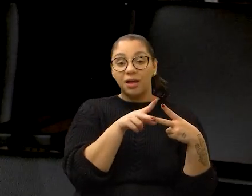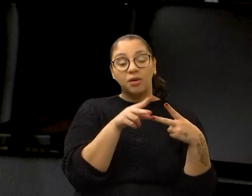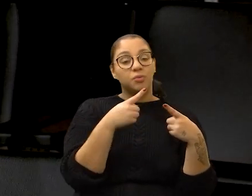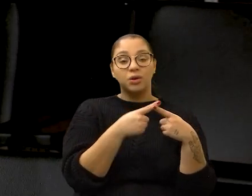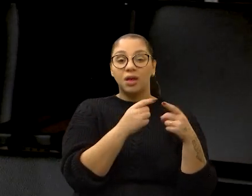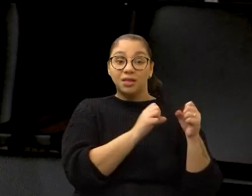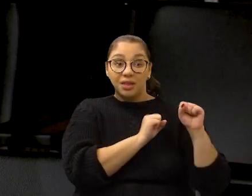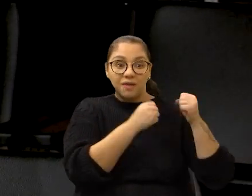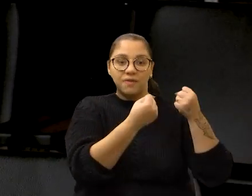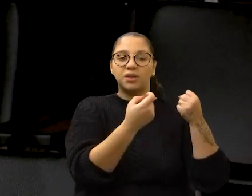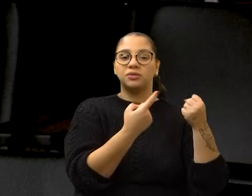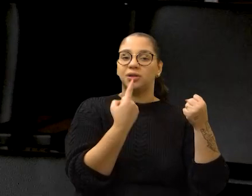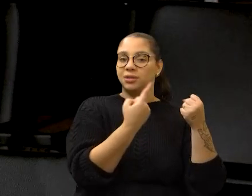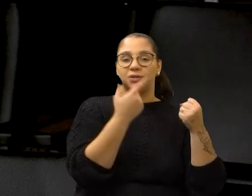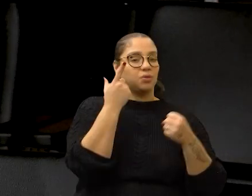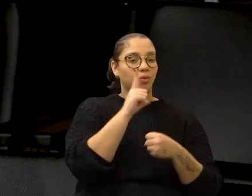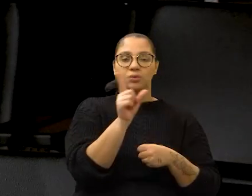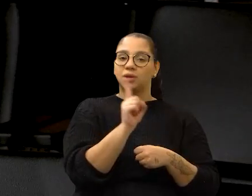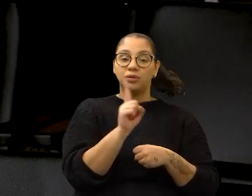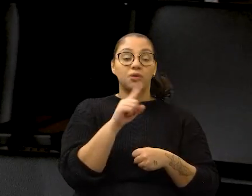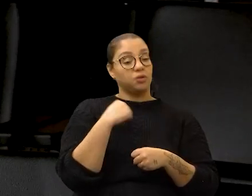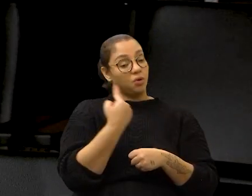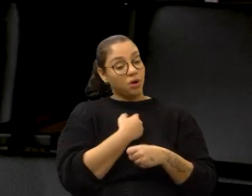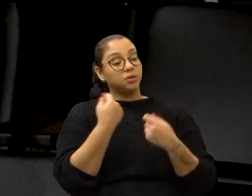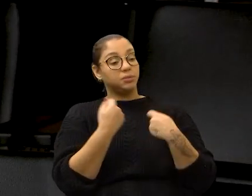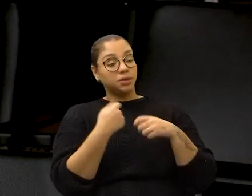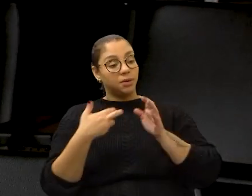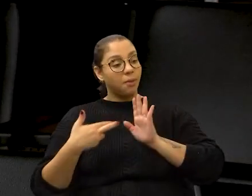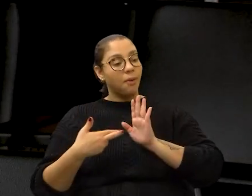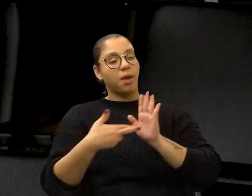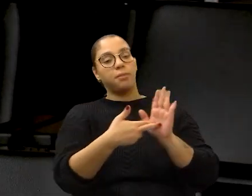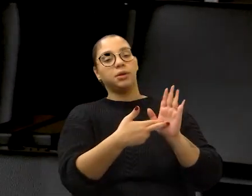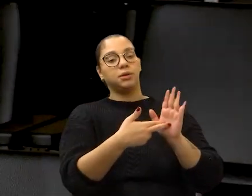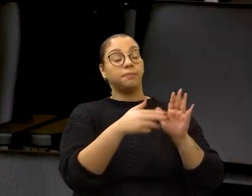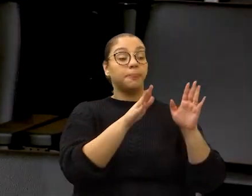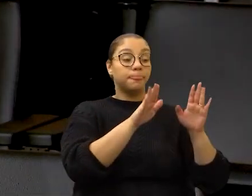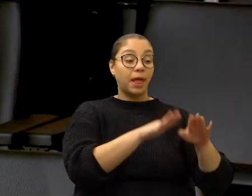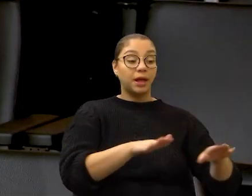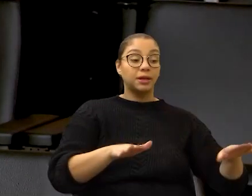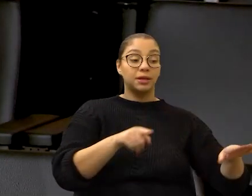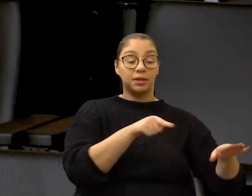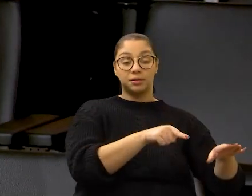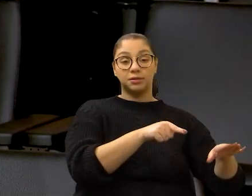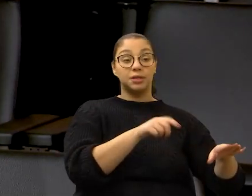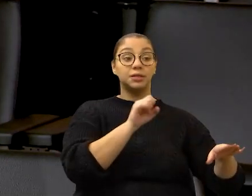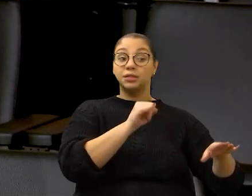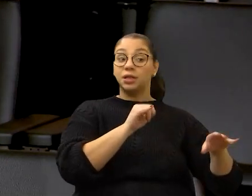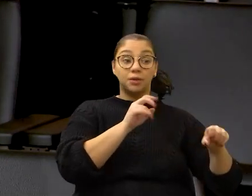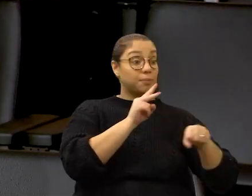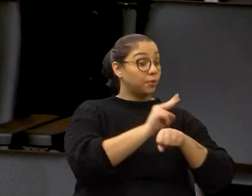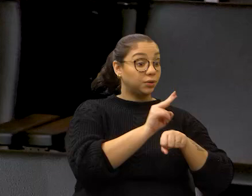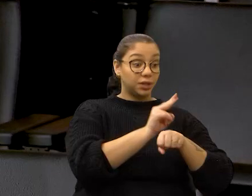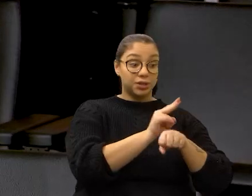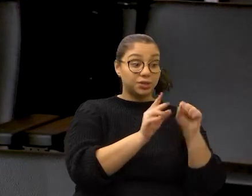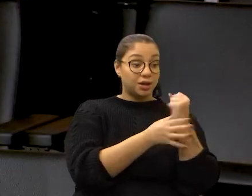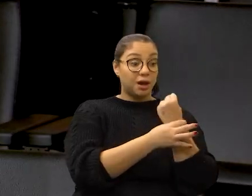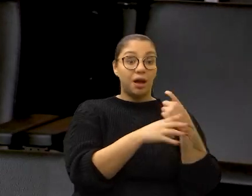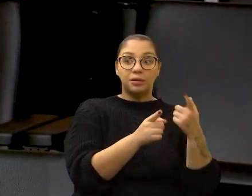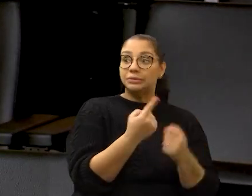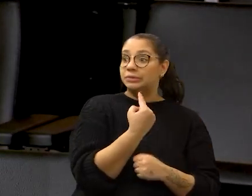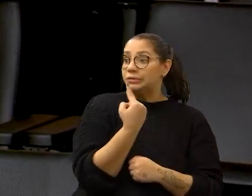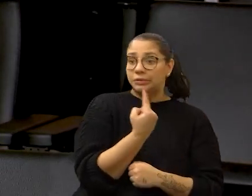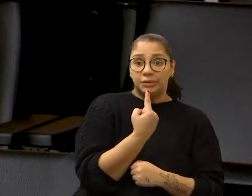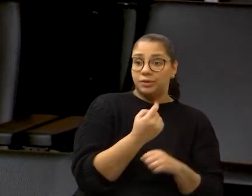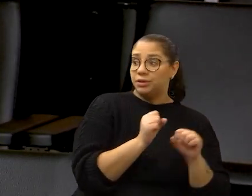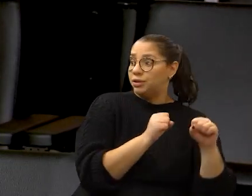são indefesos, nós somos a voz deles, né? A criança, se você não proteger, não defender, ela não